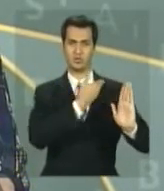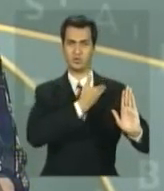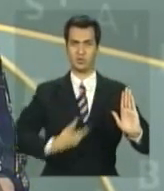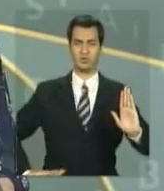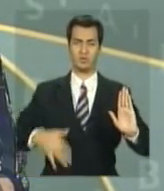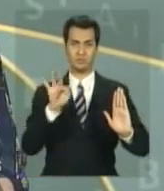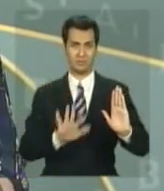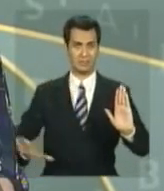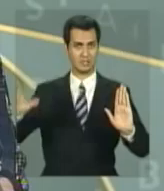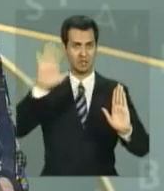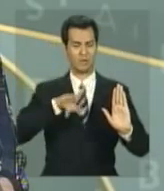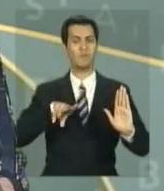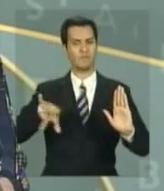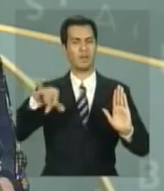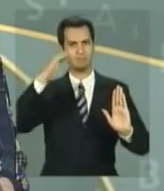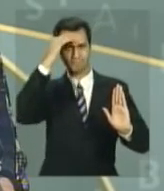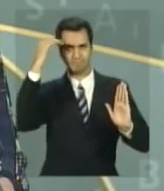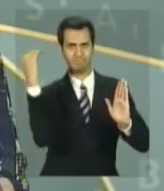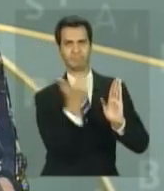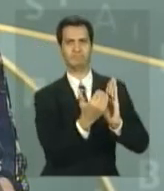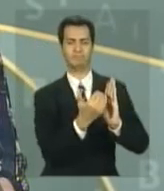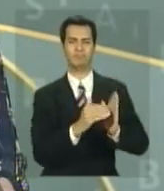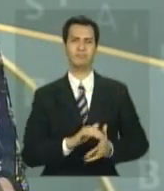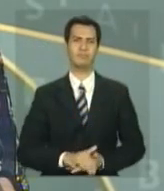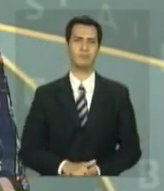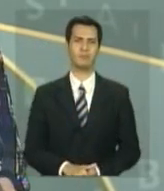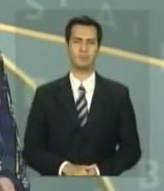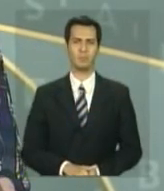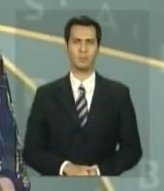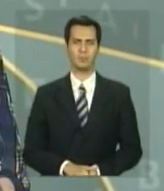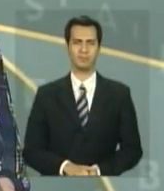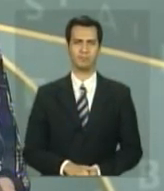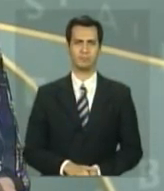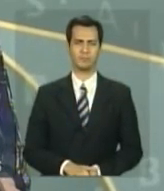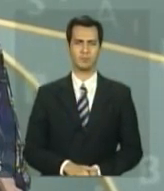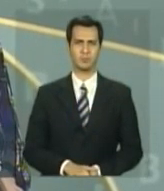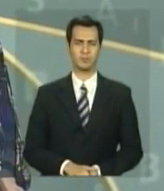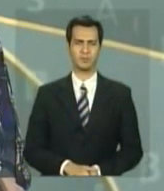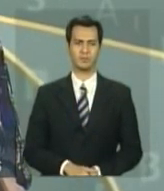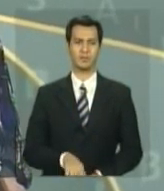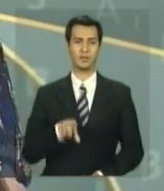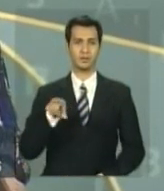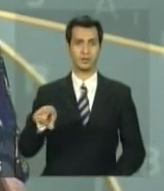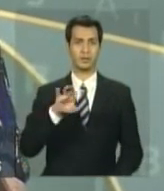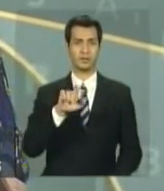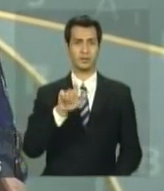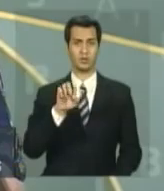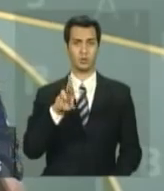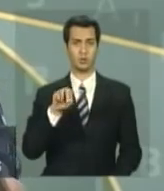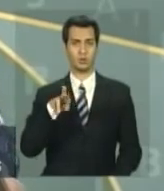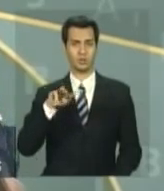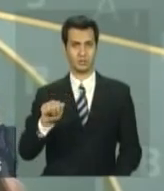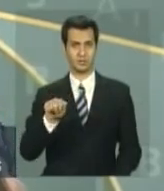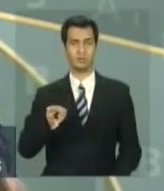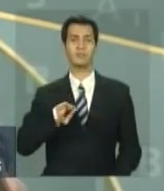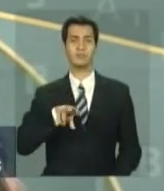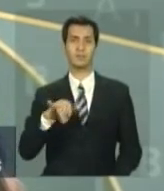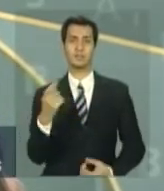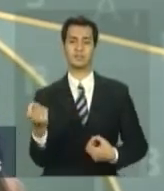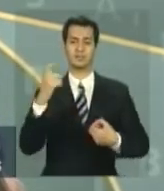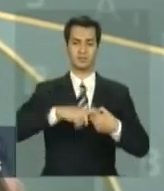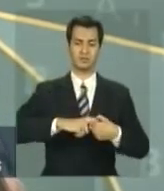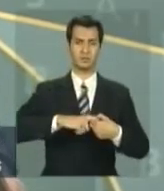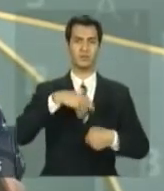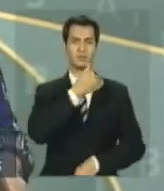os temas sobre os quais terá atribuição. Eleonora vem para integrar o